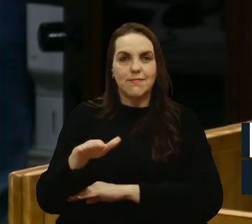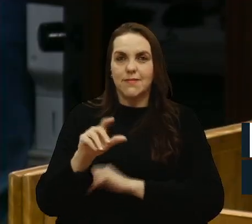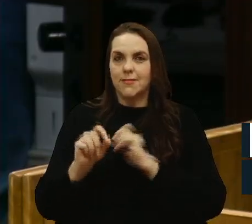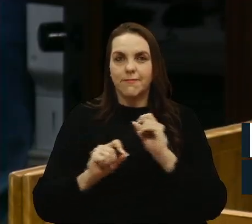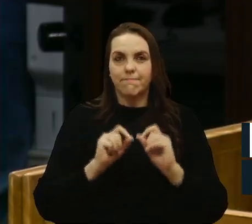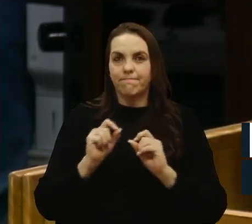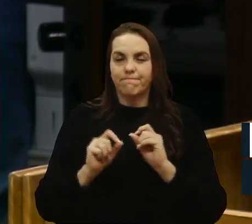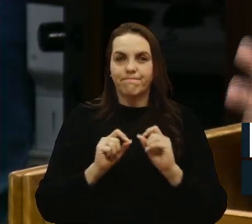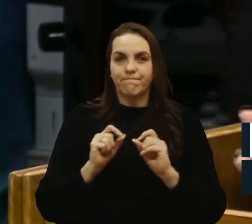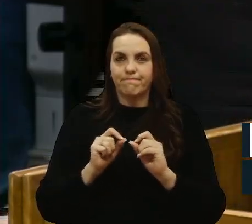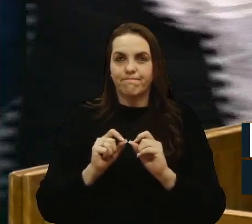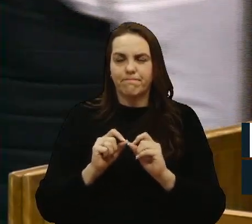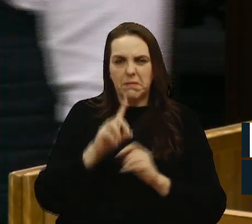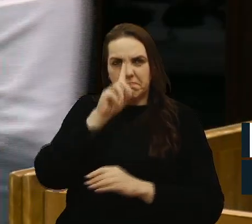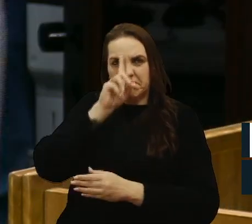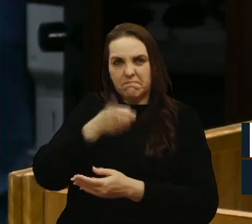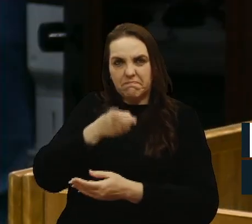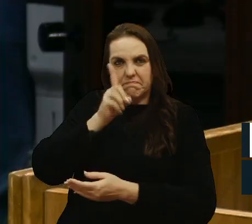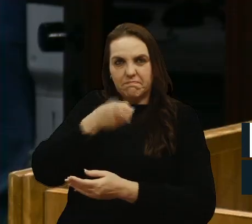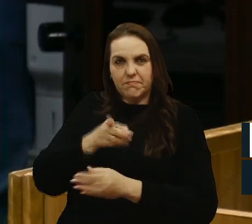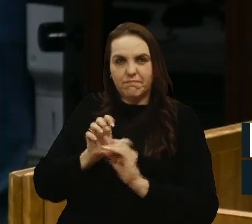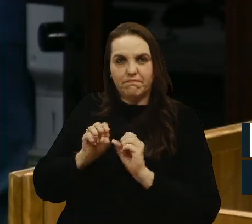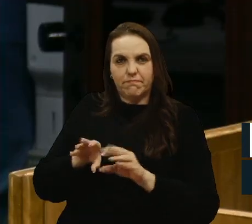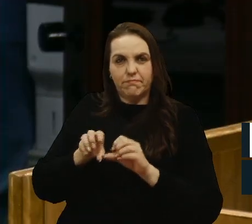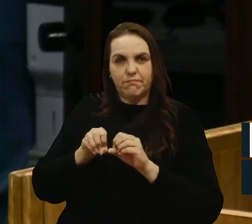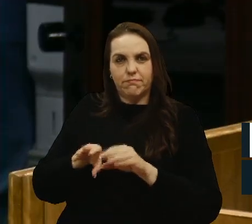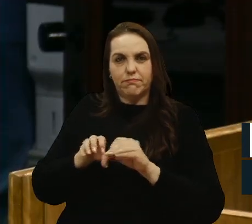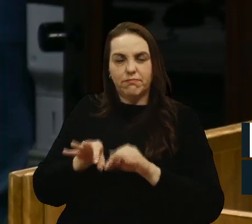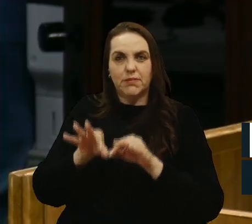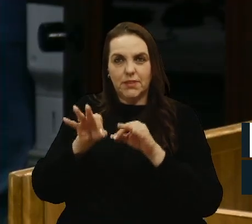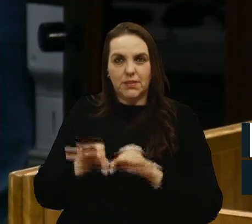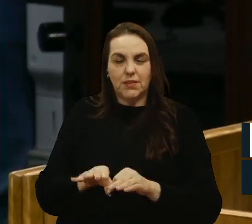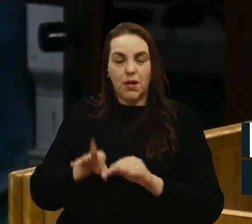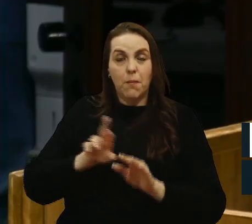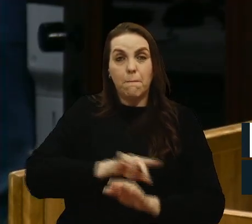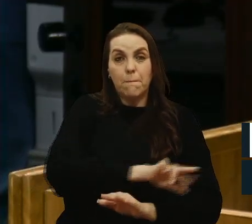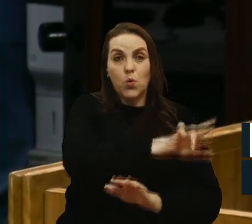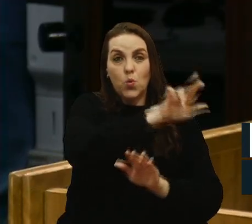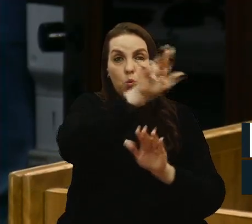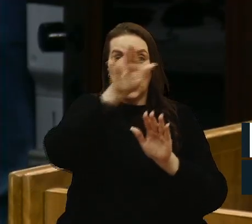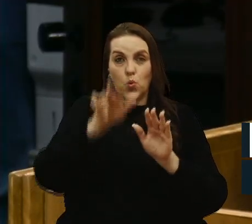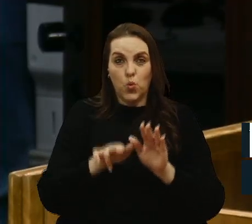sejam doutrinadas, de que o pluralismo